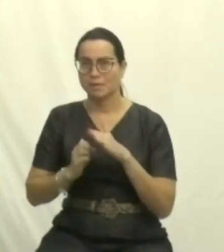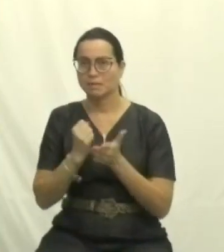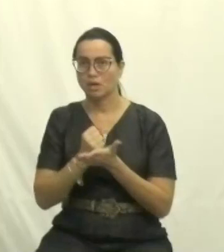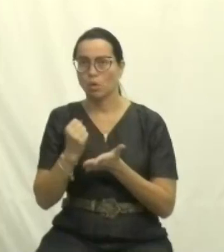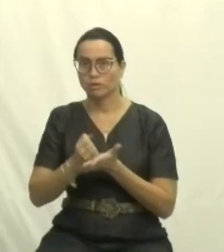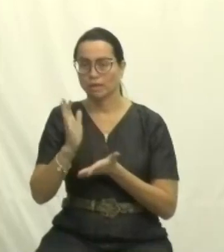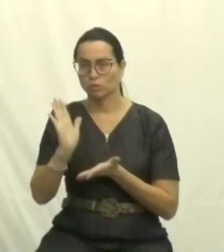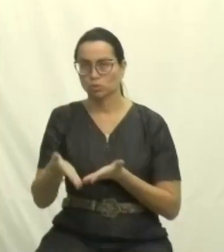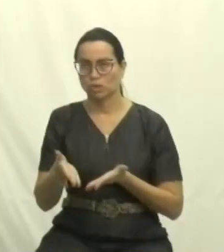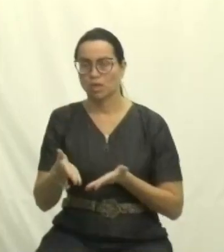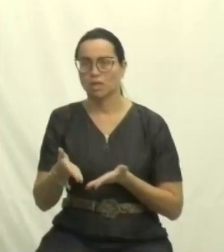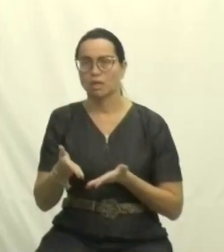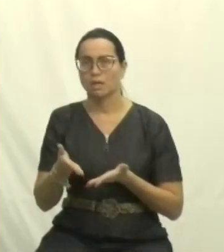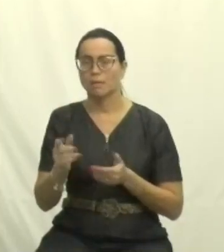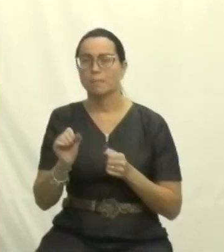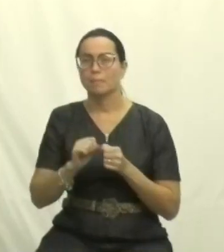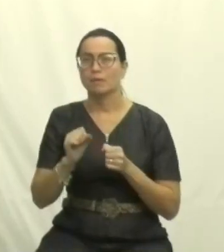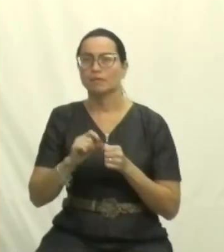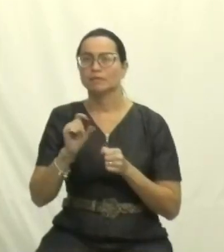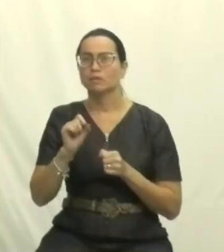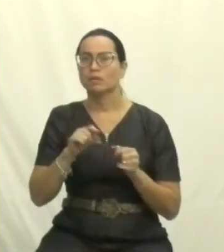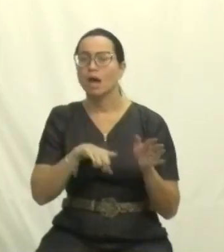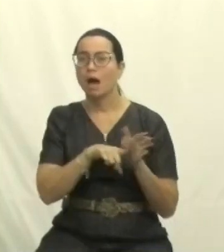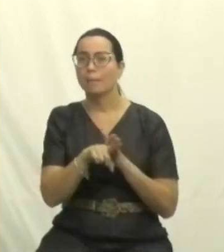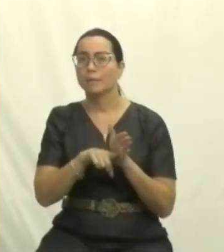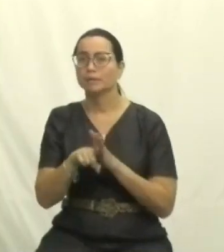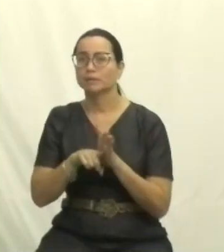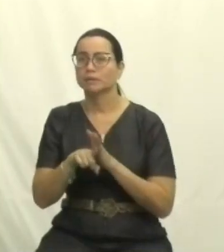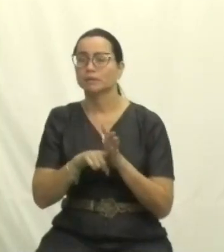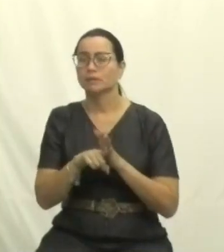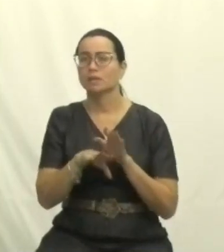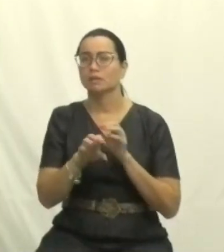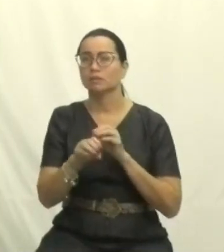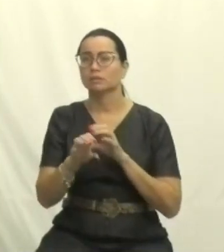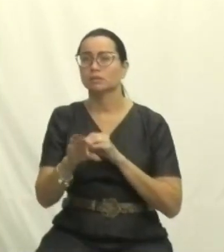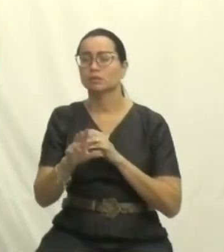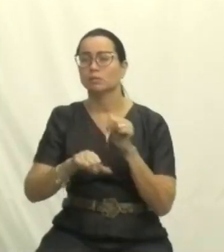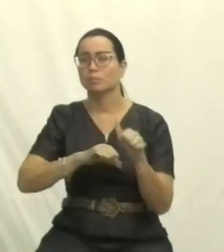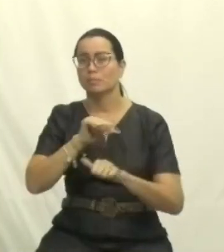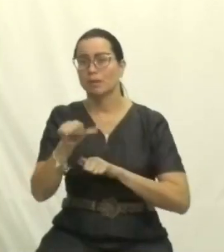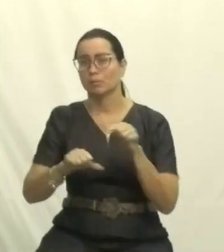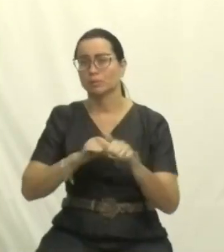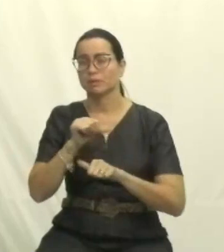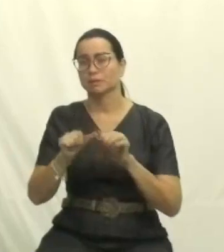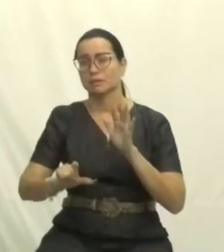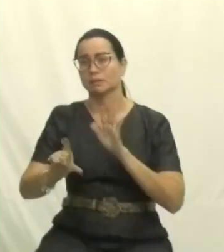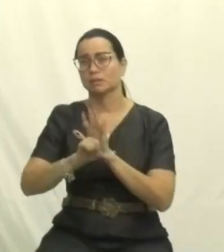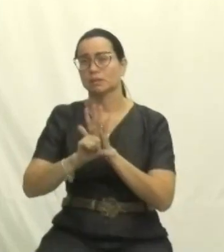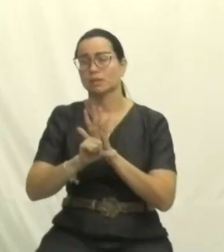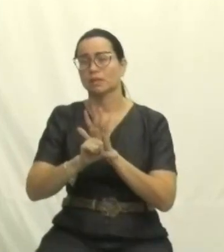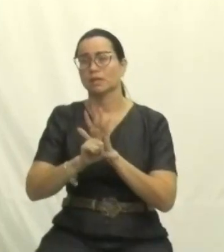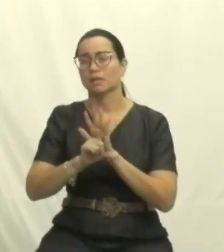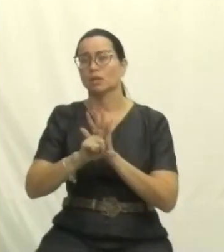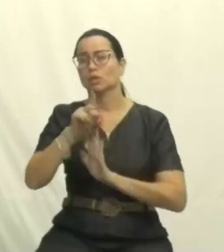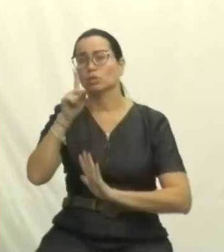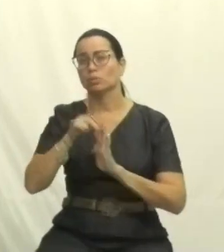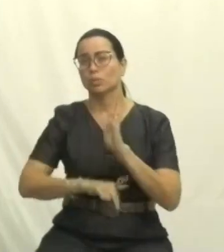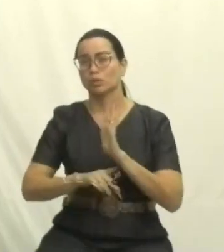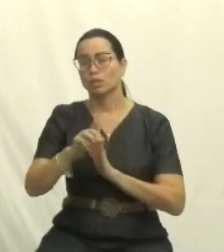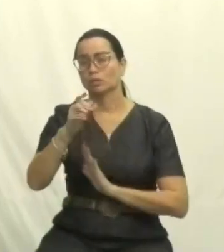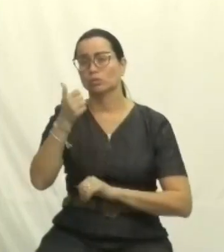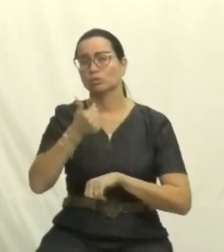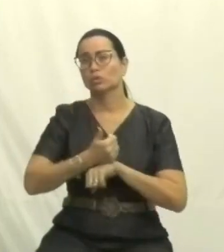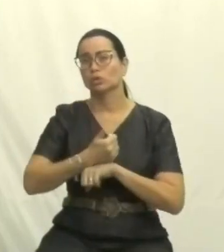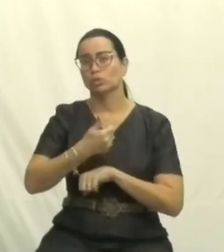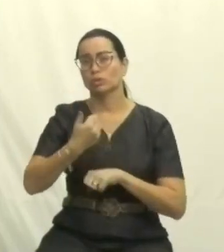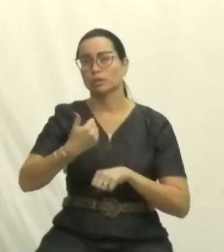para a realização da consultoria para a revisão legal do plano diretor de Criciúma? Se positivo, encaminhar